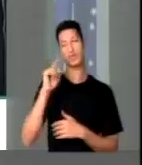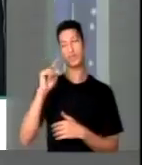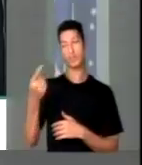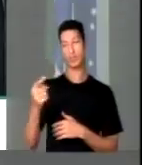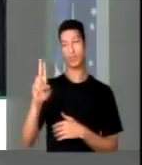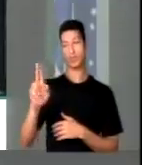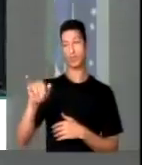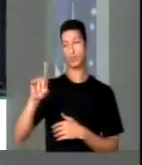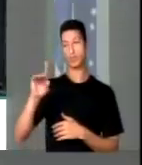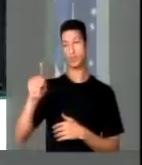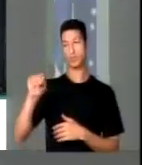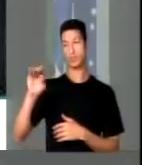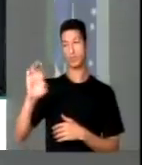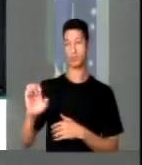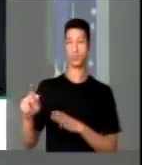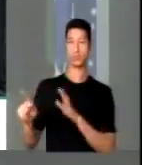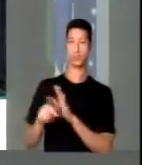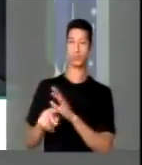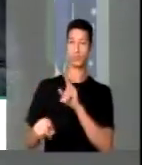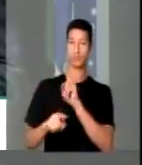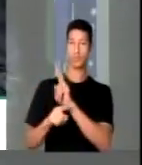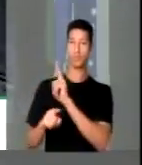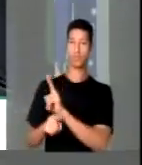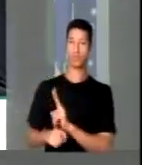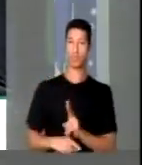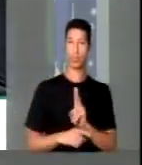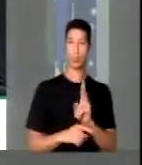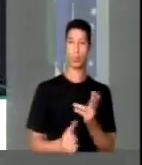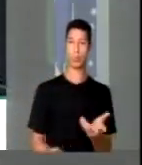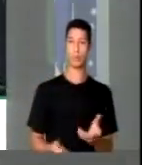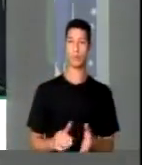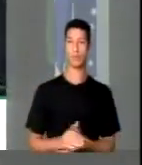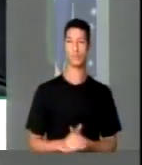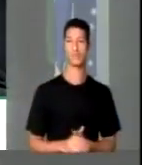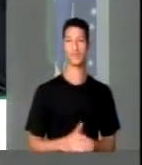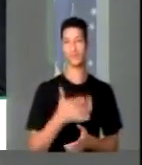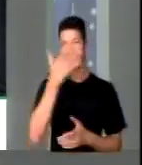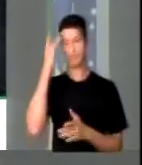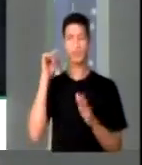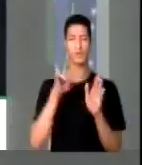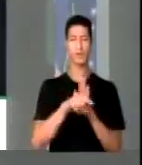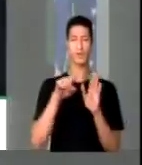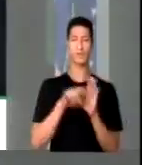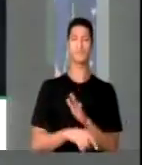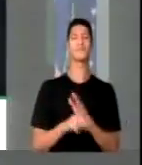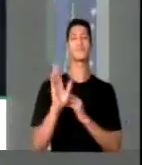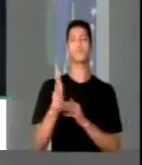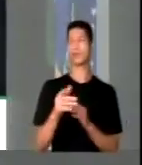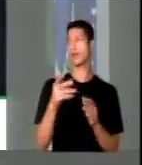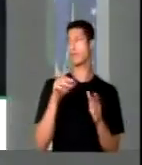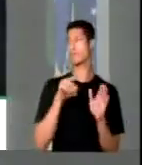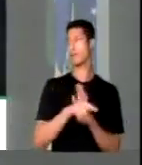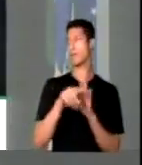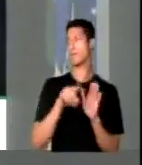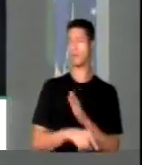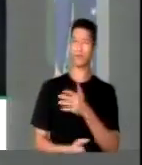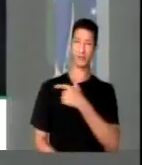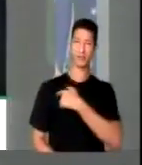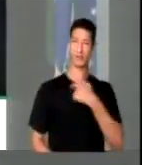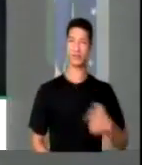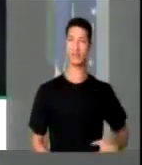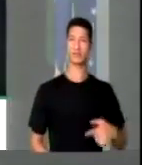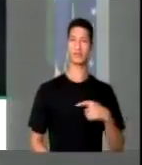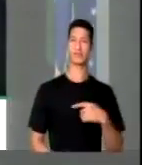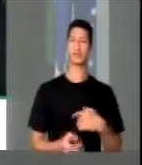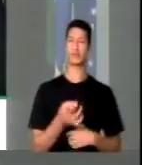4.000 unidades de fiscalização. Os questionamentos foram muitos. Os chineses